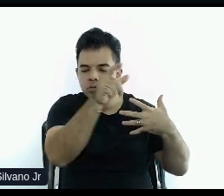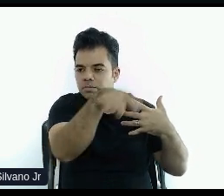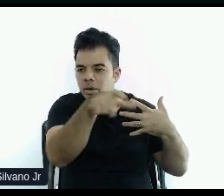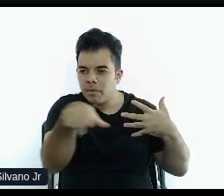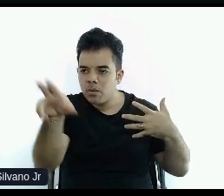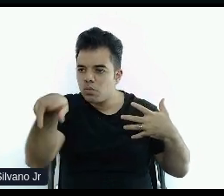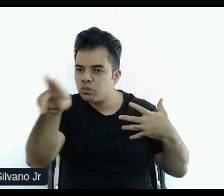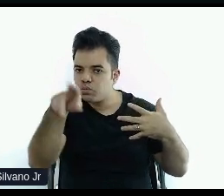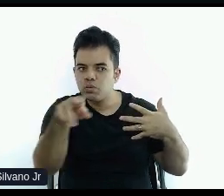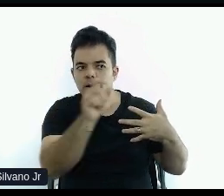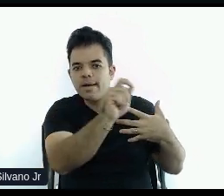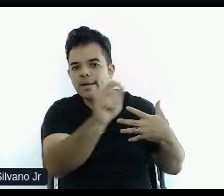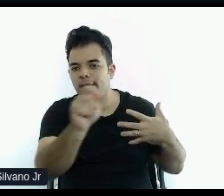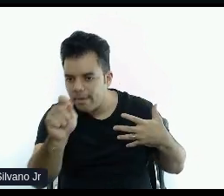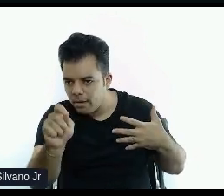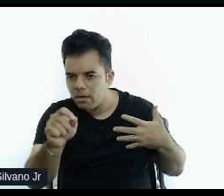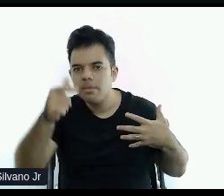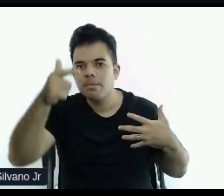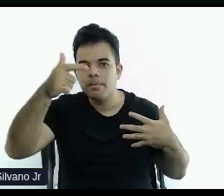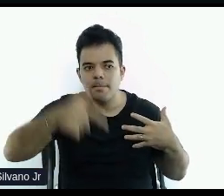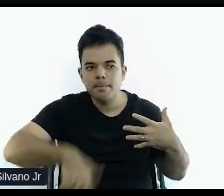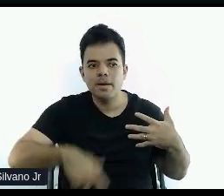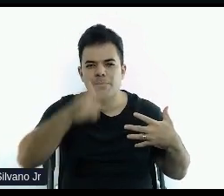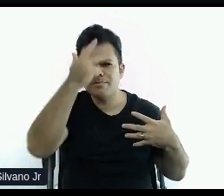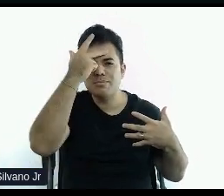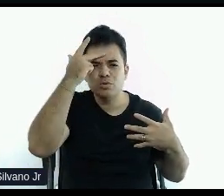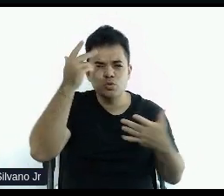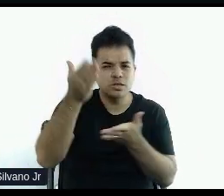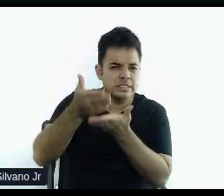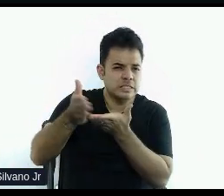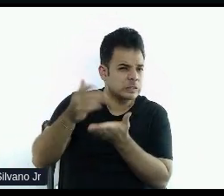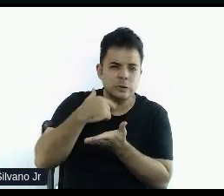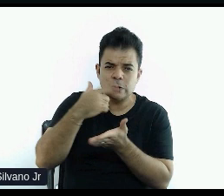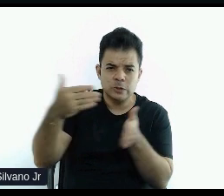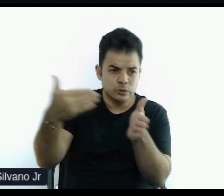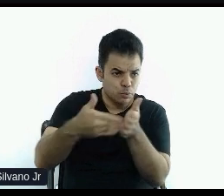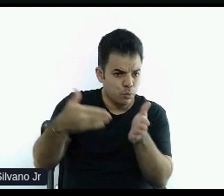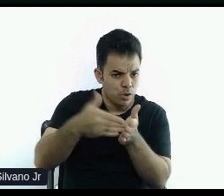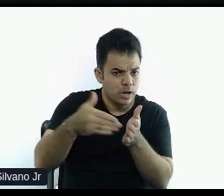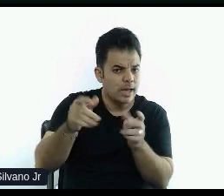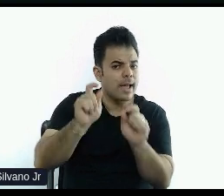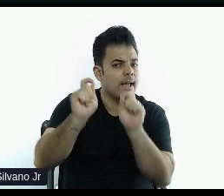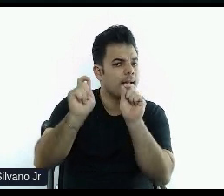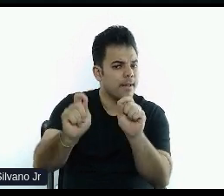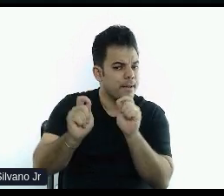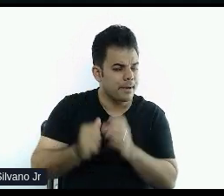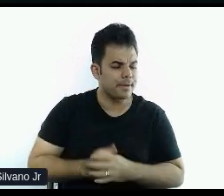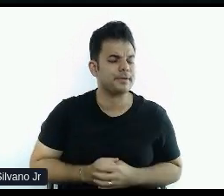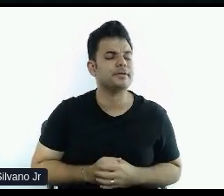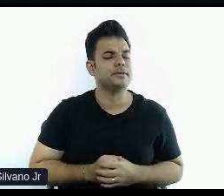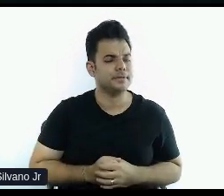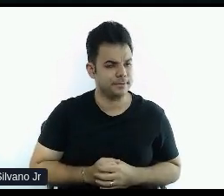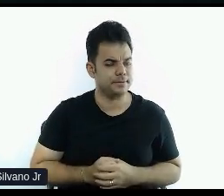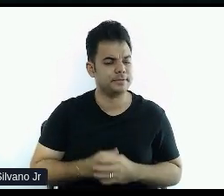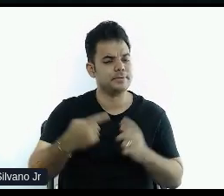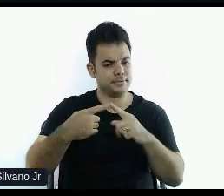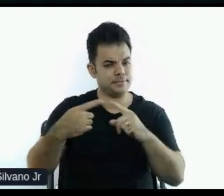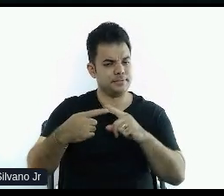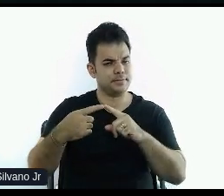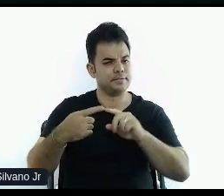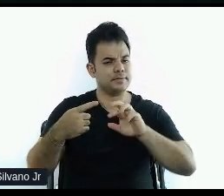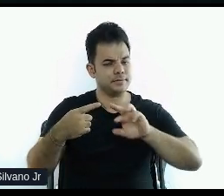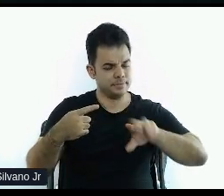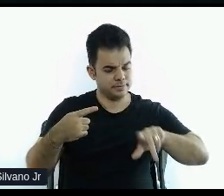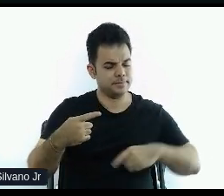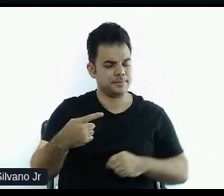entender quais foram as pessoas deixadas de lado para a gente poder começar a considerar também como parte daquele